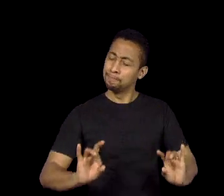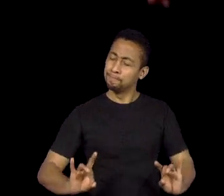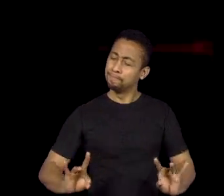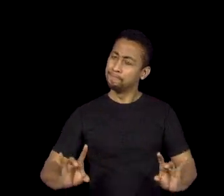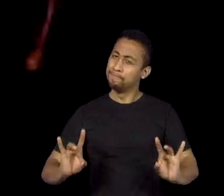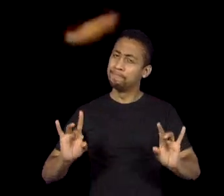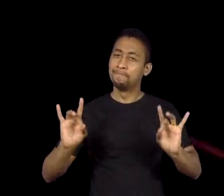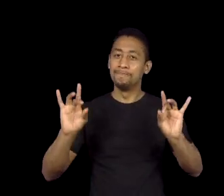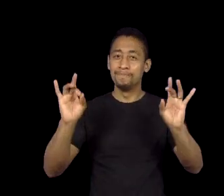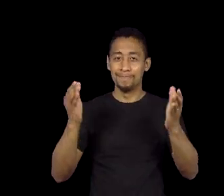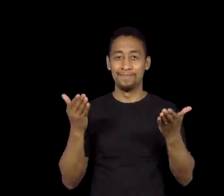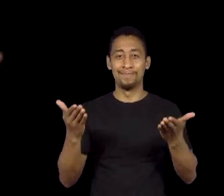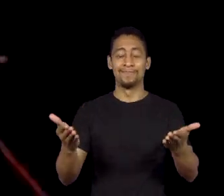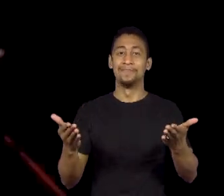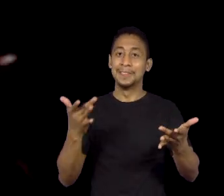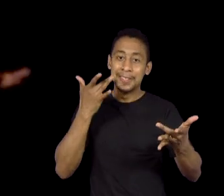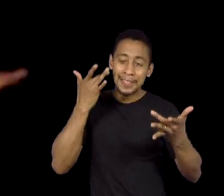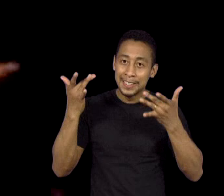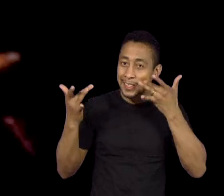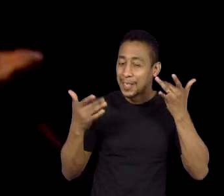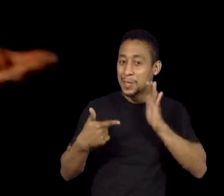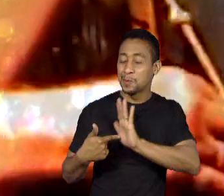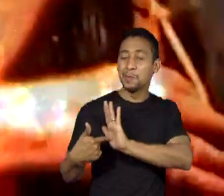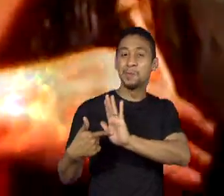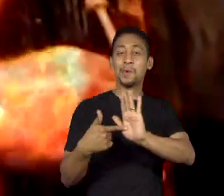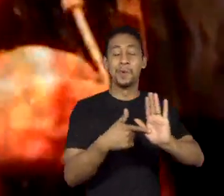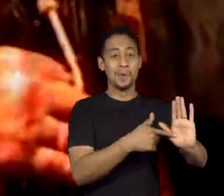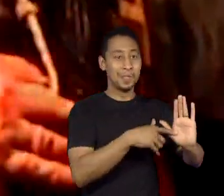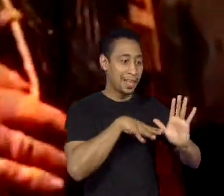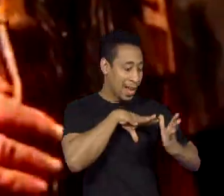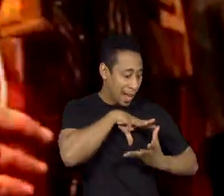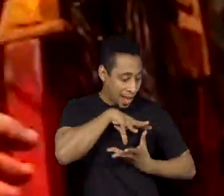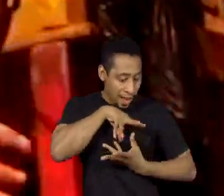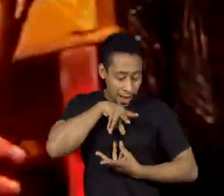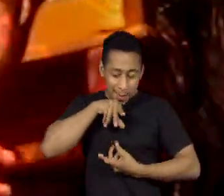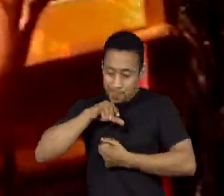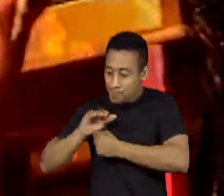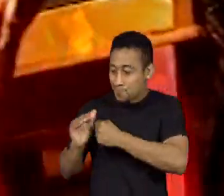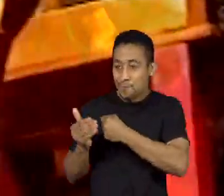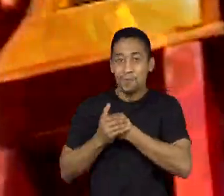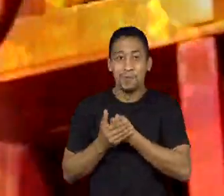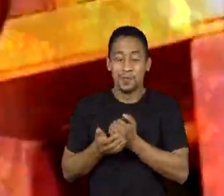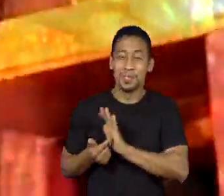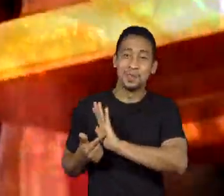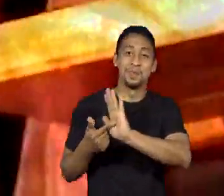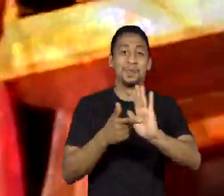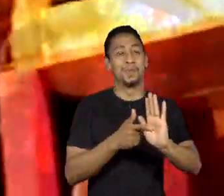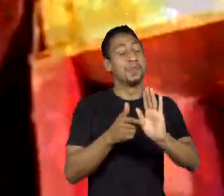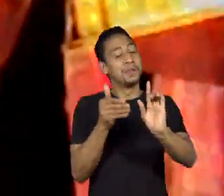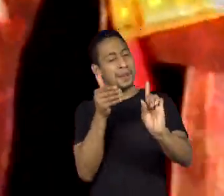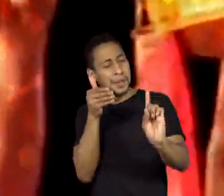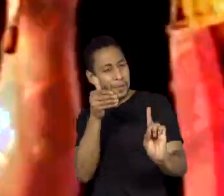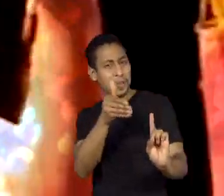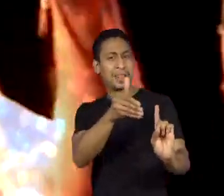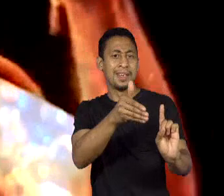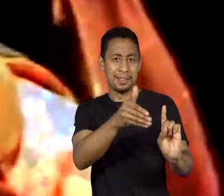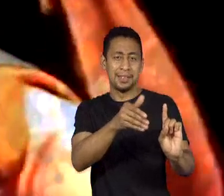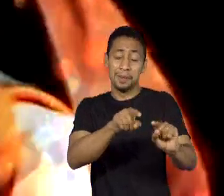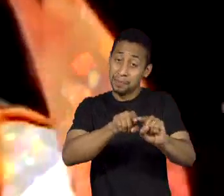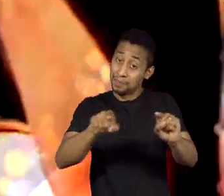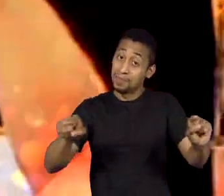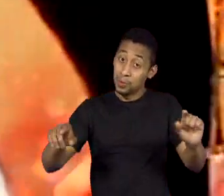esconde a alma das coisas e dos seres. Uma referência para todos os grupos que trabalham